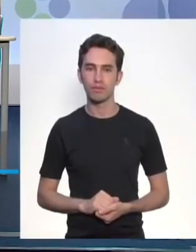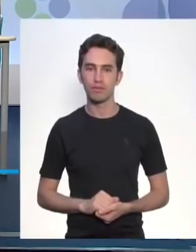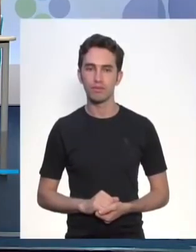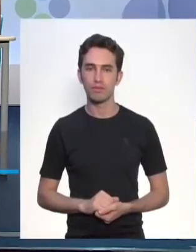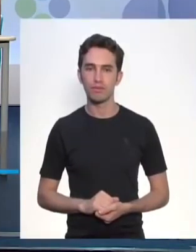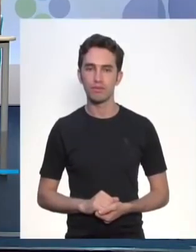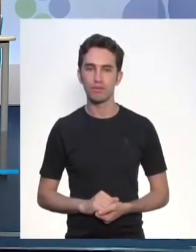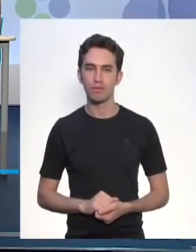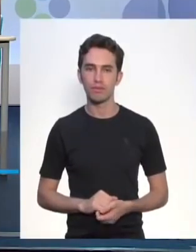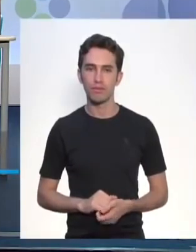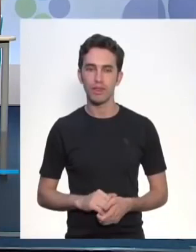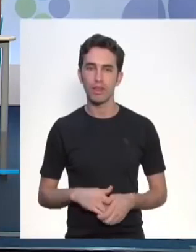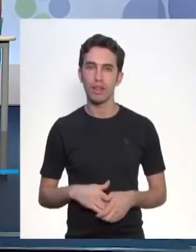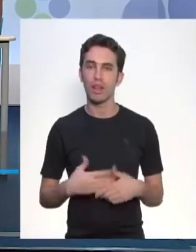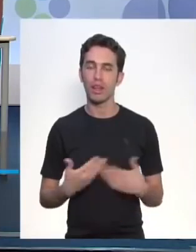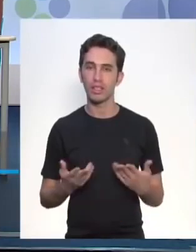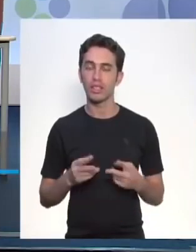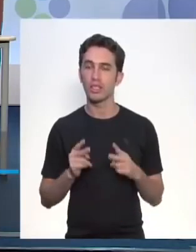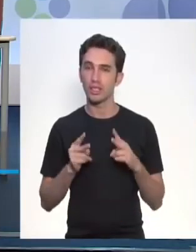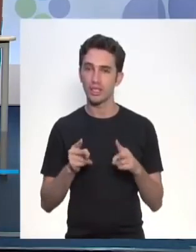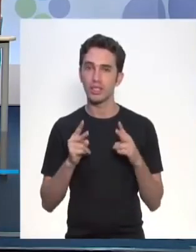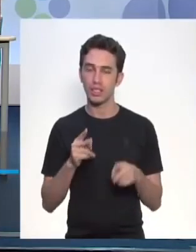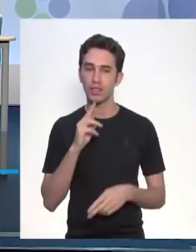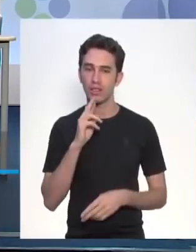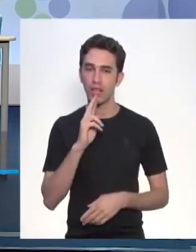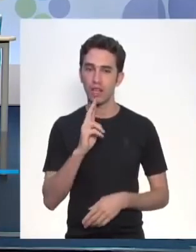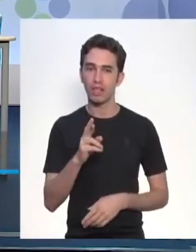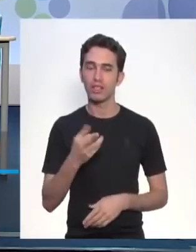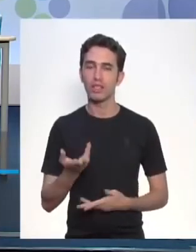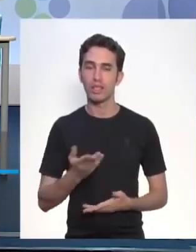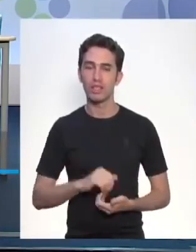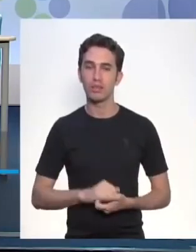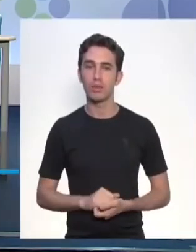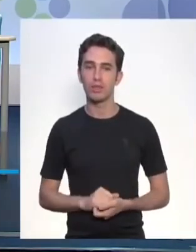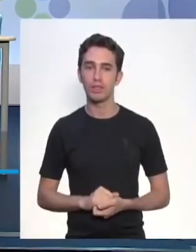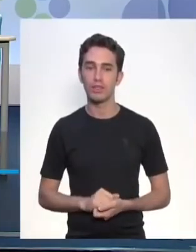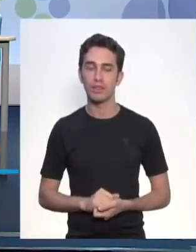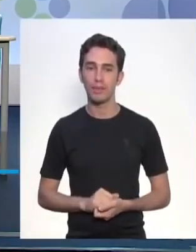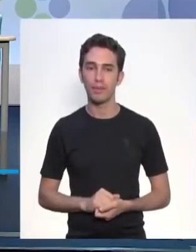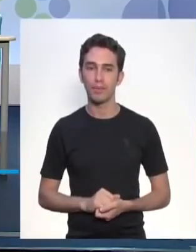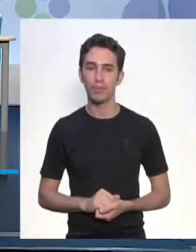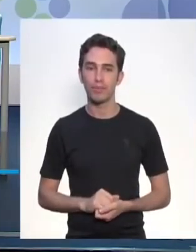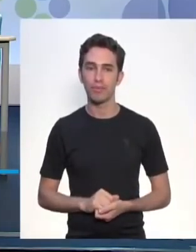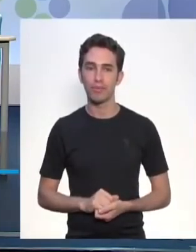muito nessa resolução, regular, exatamente, né? A ideia